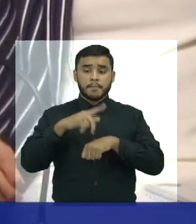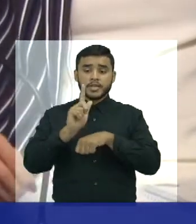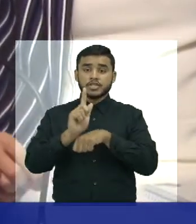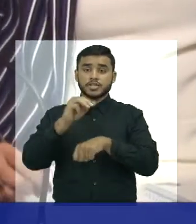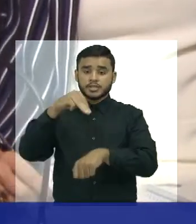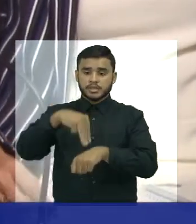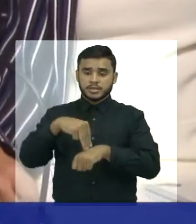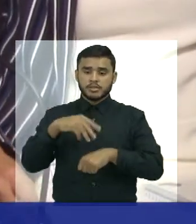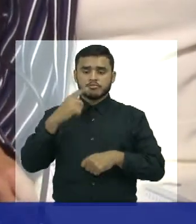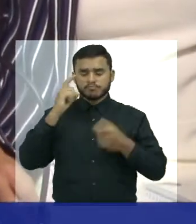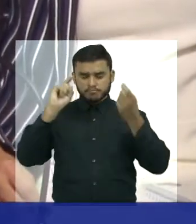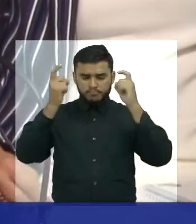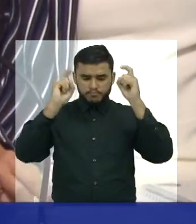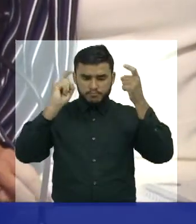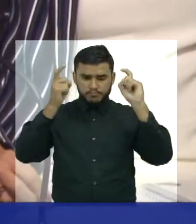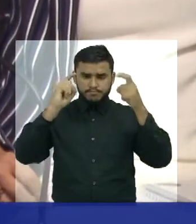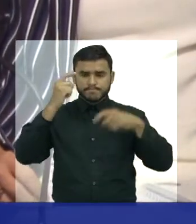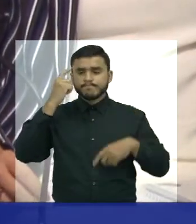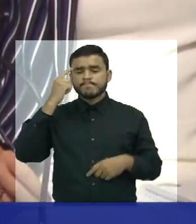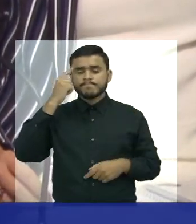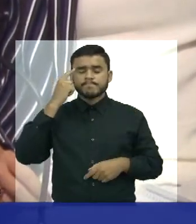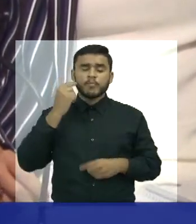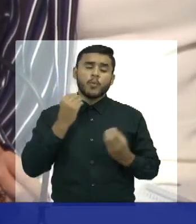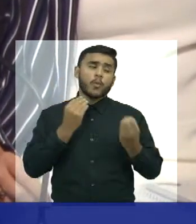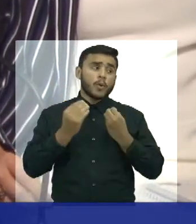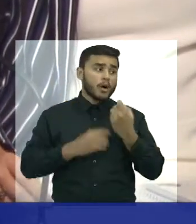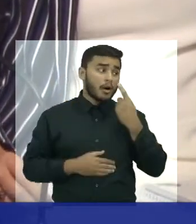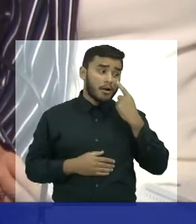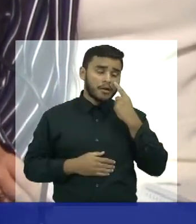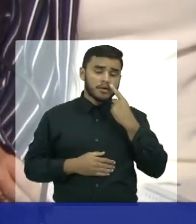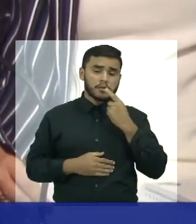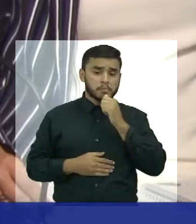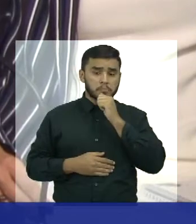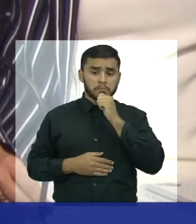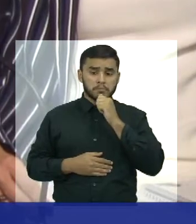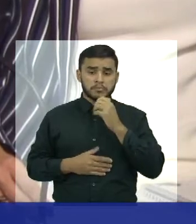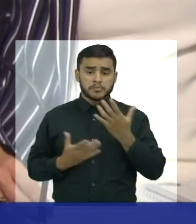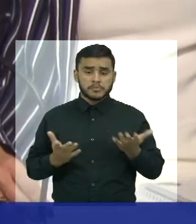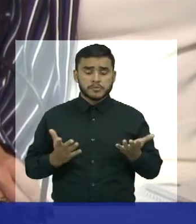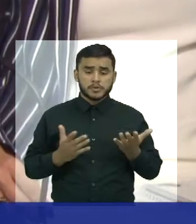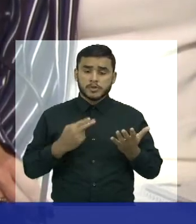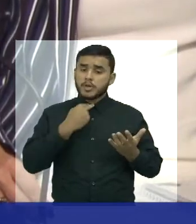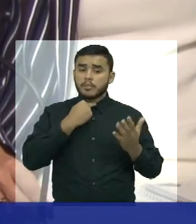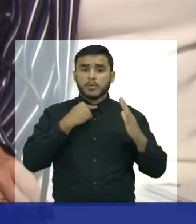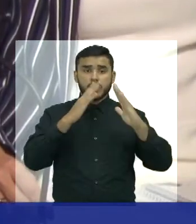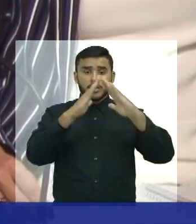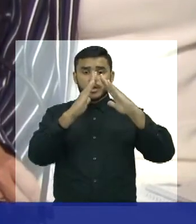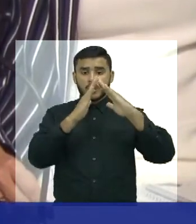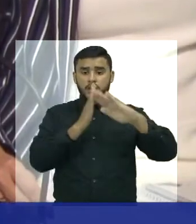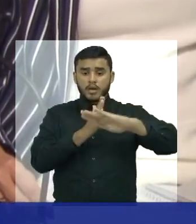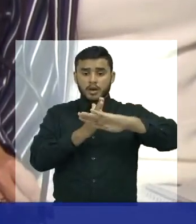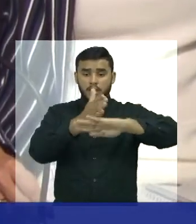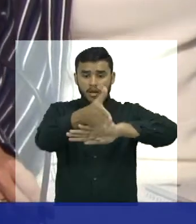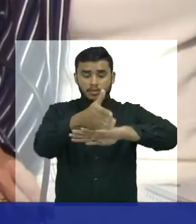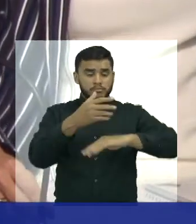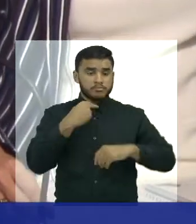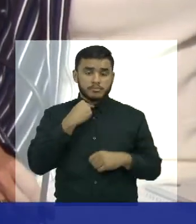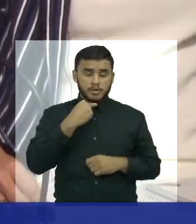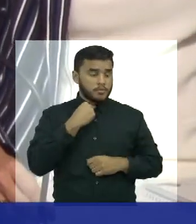conosco debatendo esse assunto, o entendimento é que a gente não pode entrar na casa que está habitada,